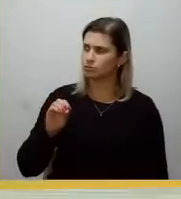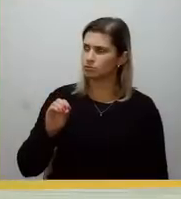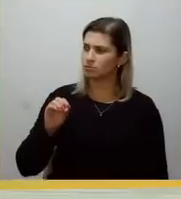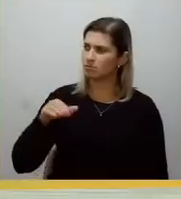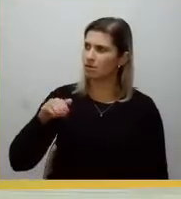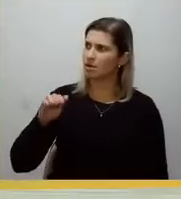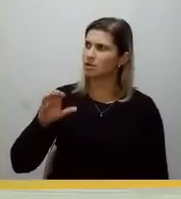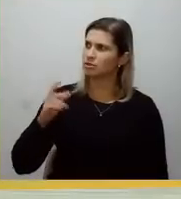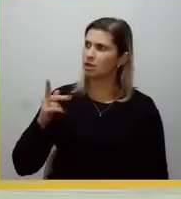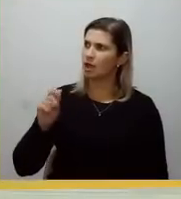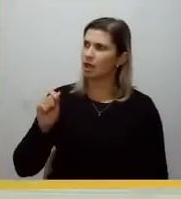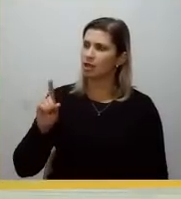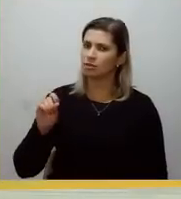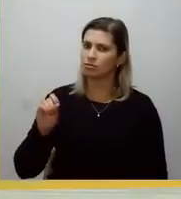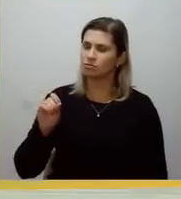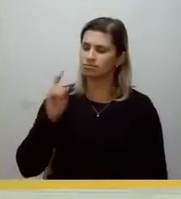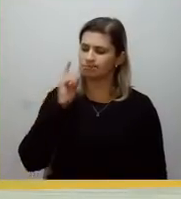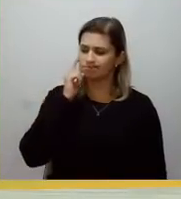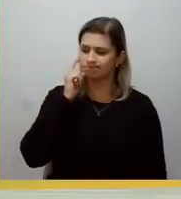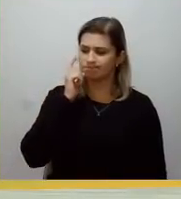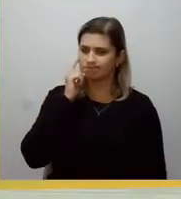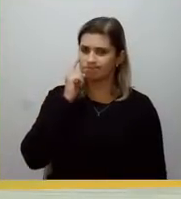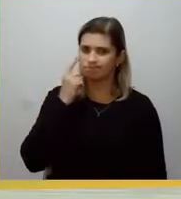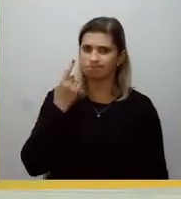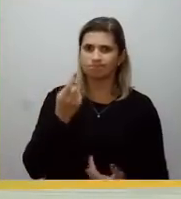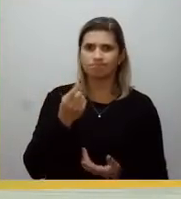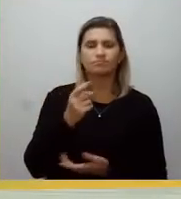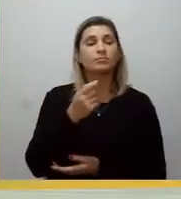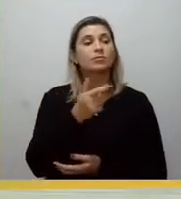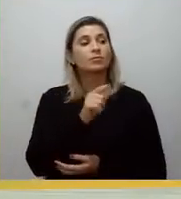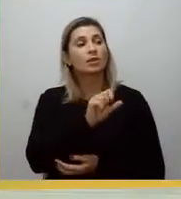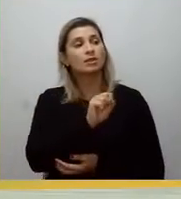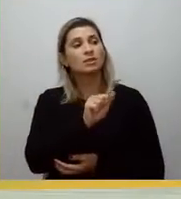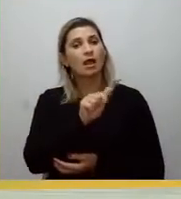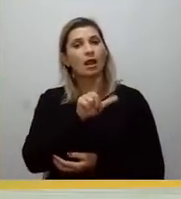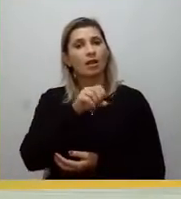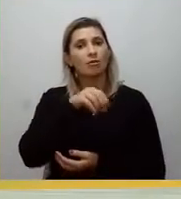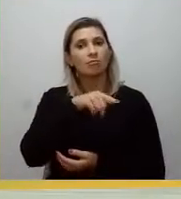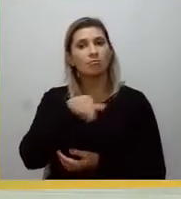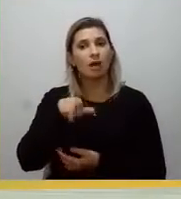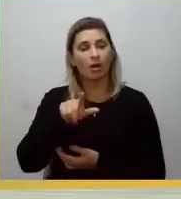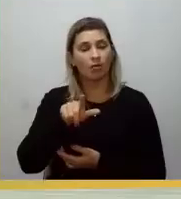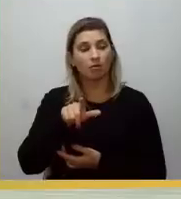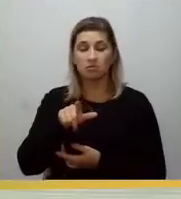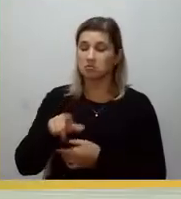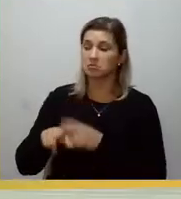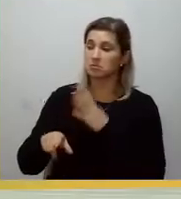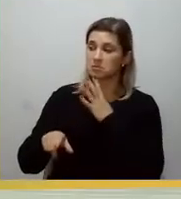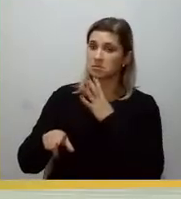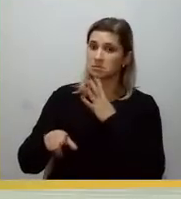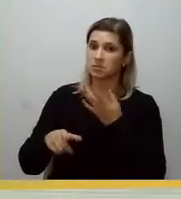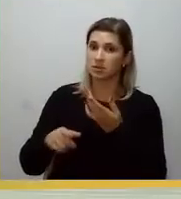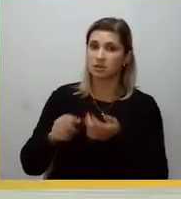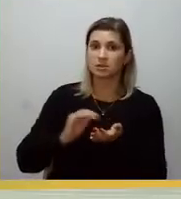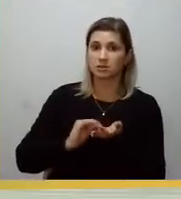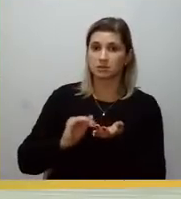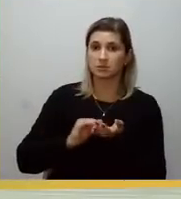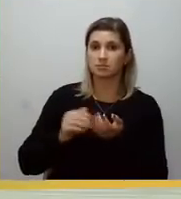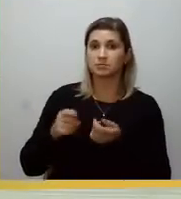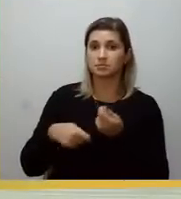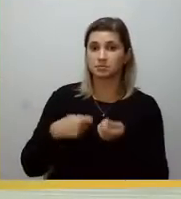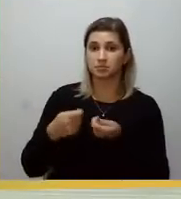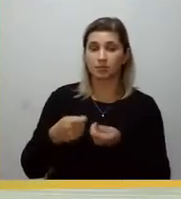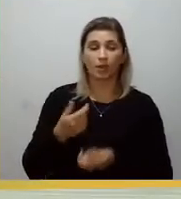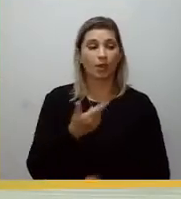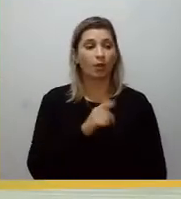Olha, desculpa, eu não... Salomão Peruso. Salomão, sim. Salomão foi seu secretário de administração? Foi. E o Dair